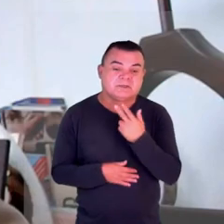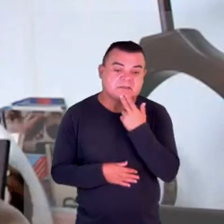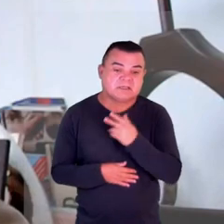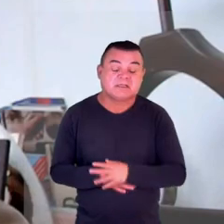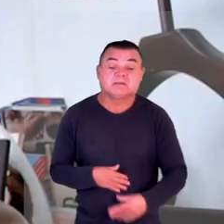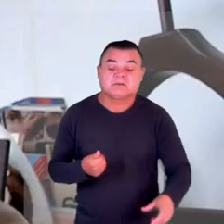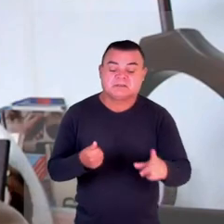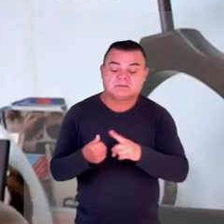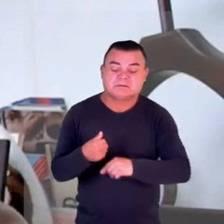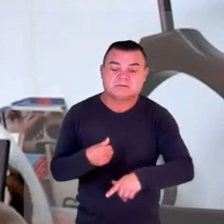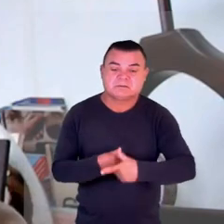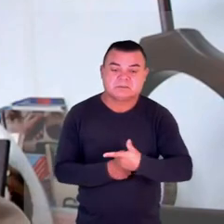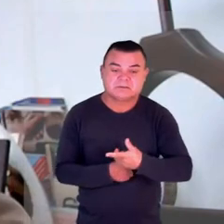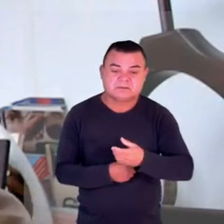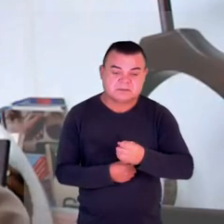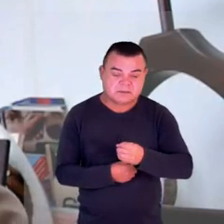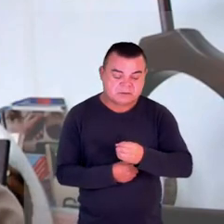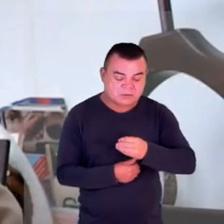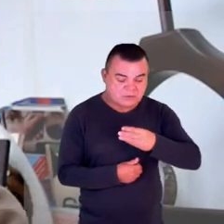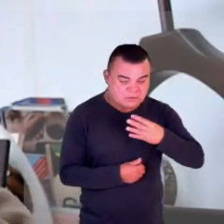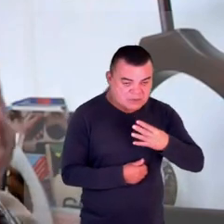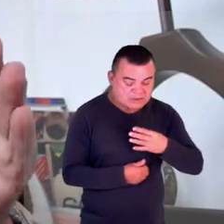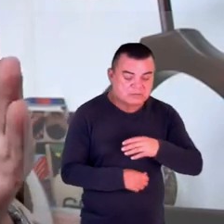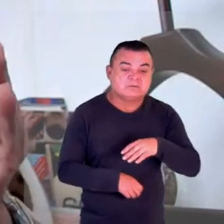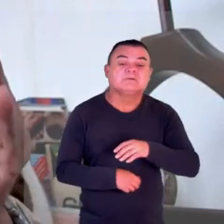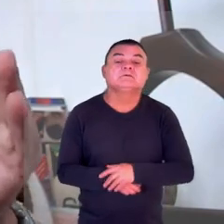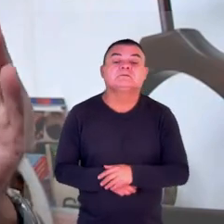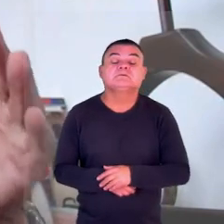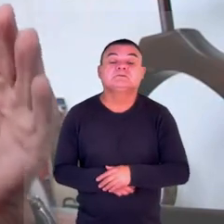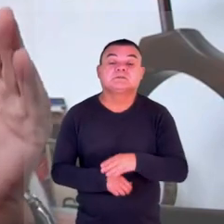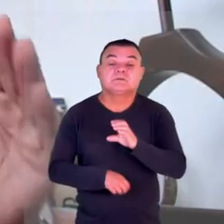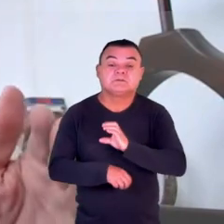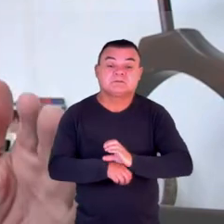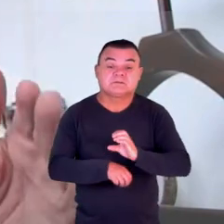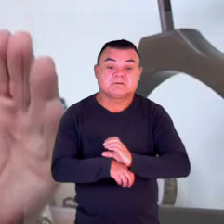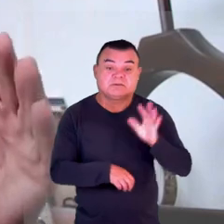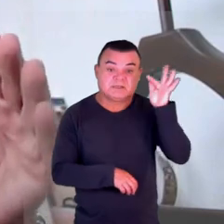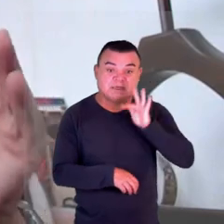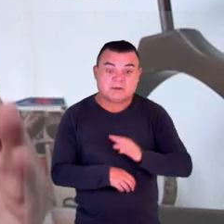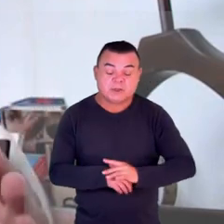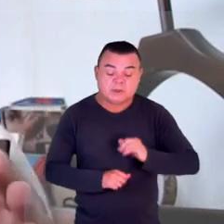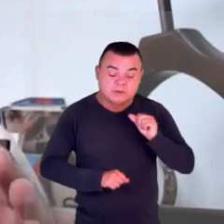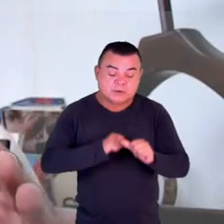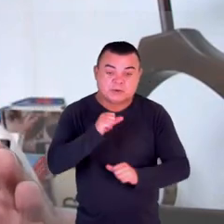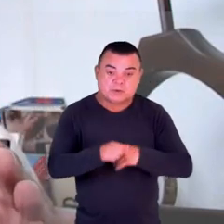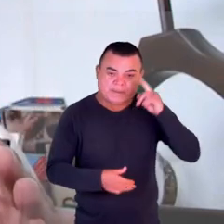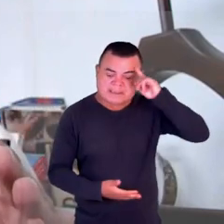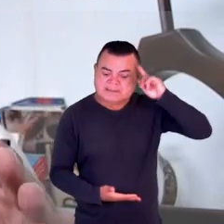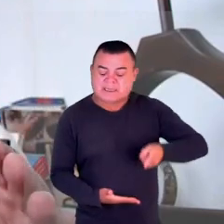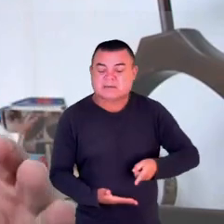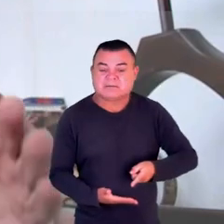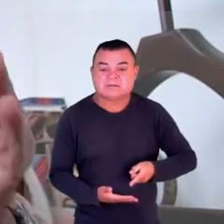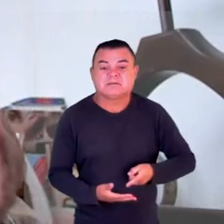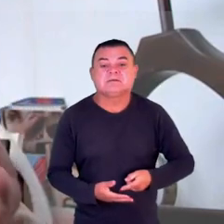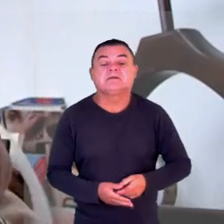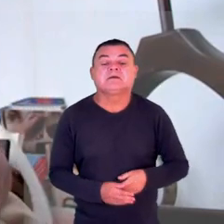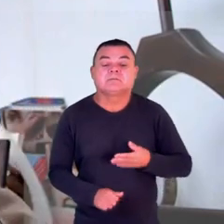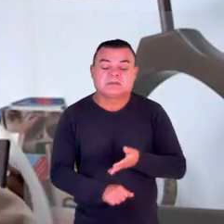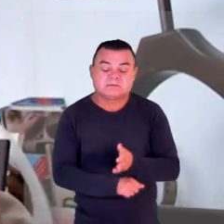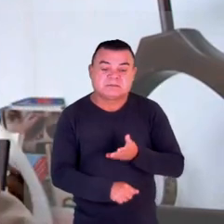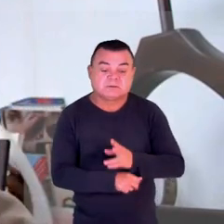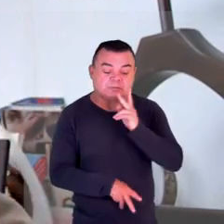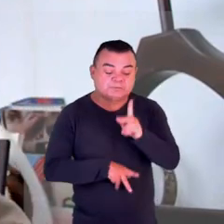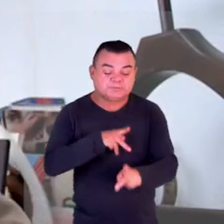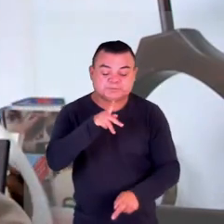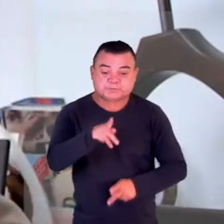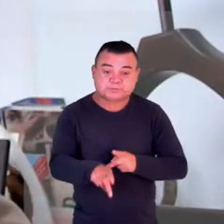2º da Constituição Federal no sentido de tornar obrigatória a participação da população através as